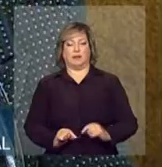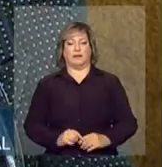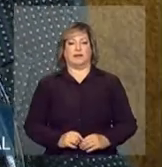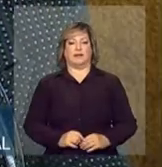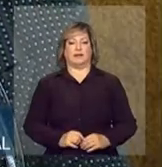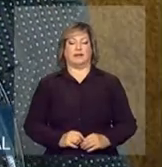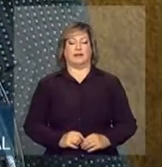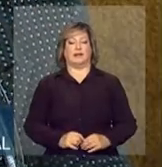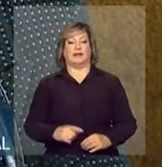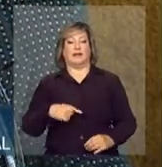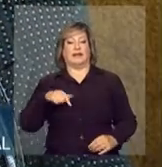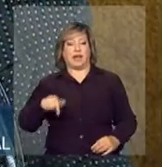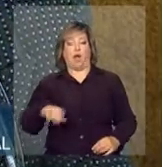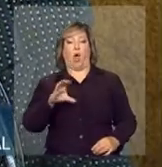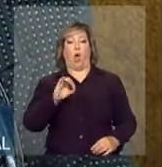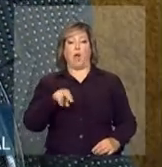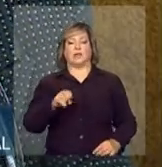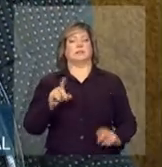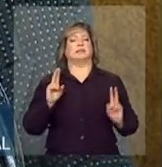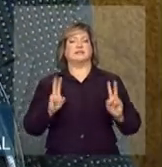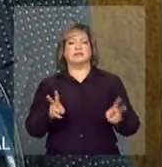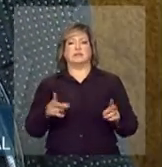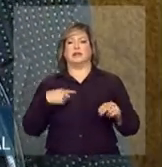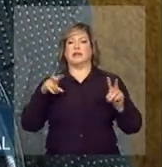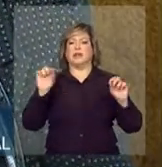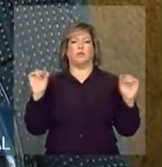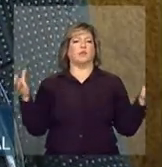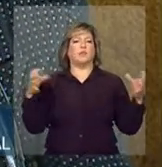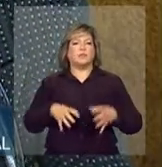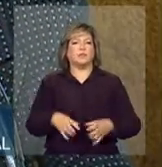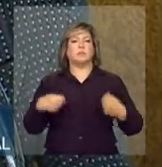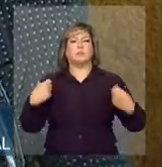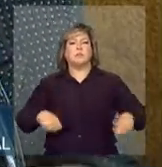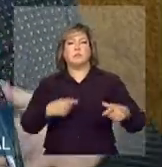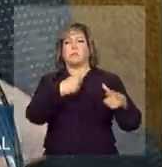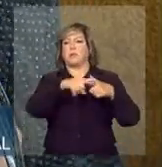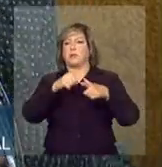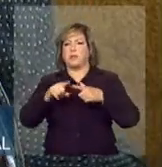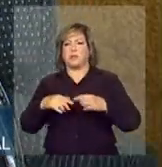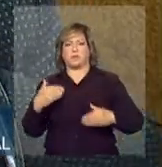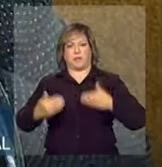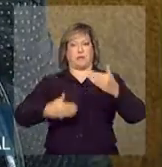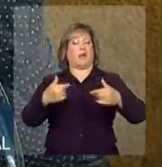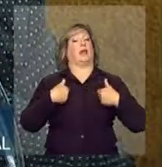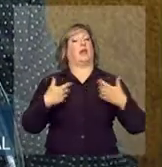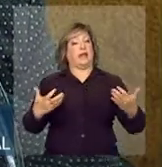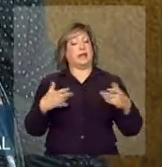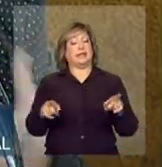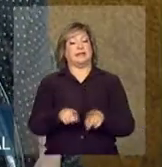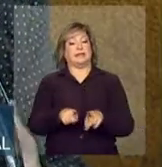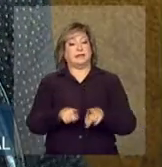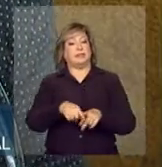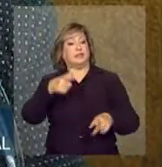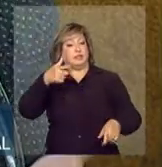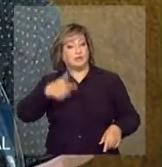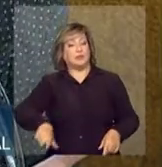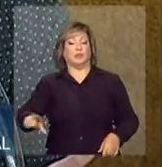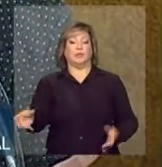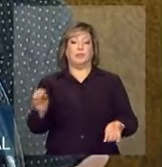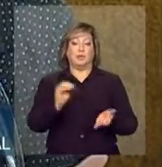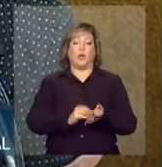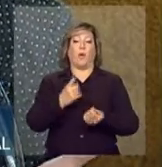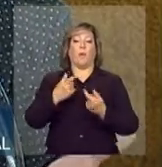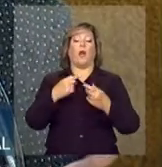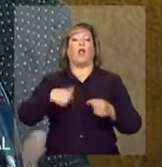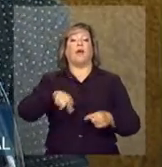faz, organiza um debate e levanta tudo que a gente tem que avançar e tudo que tem de problema. Então, eu queria, mais uma vez, levantar as coisas